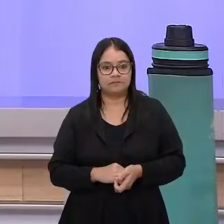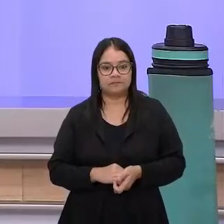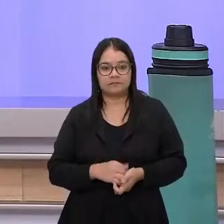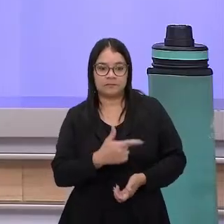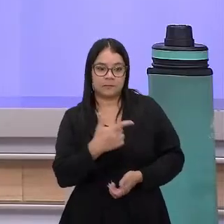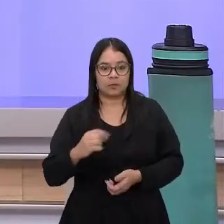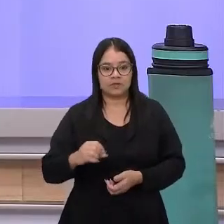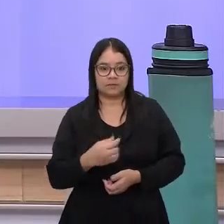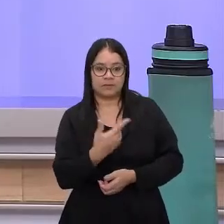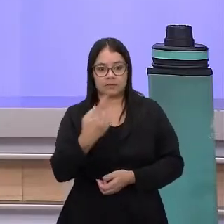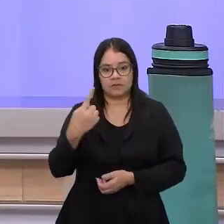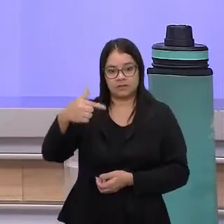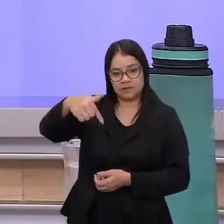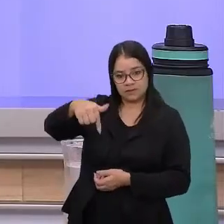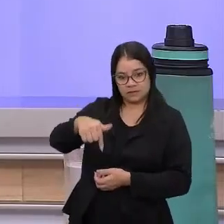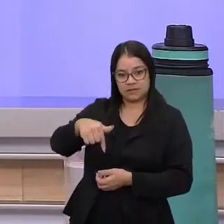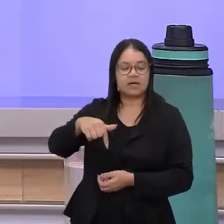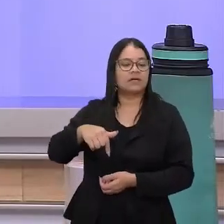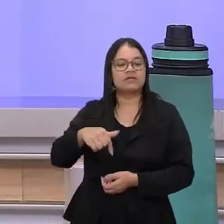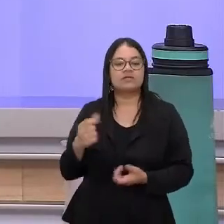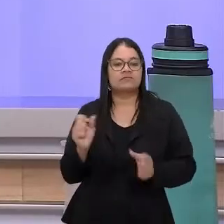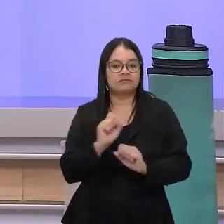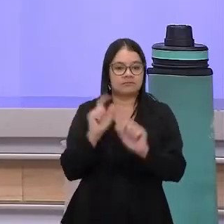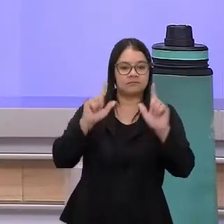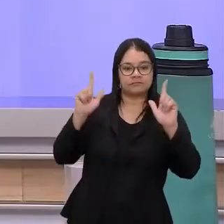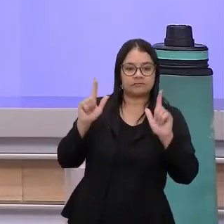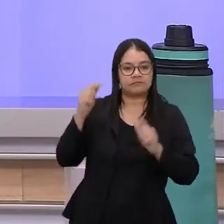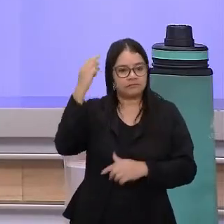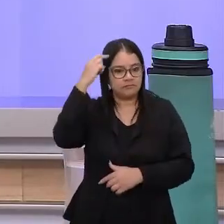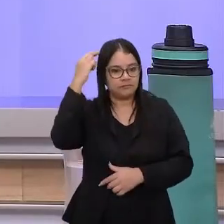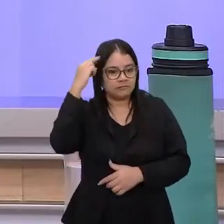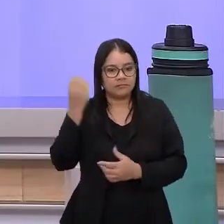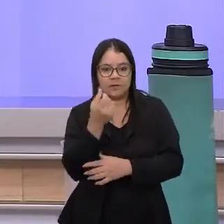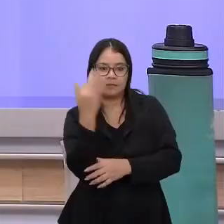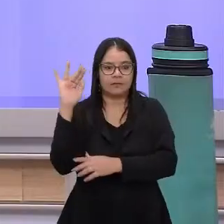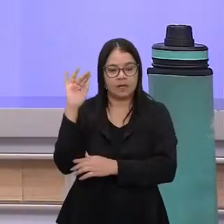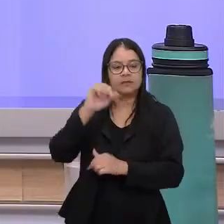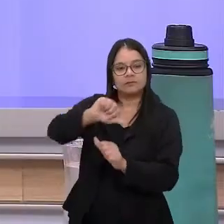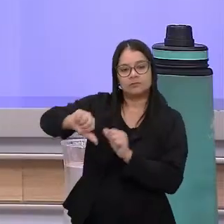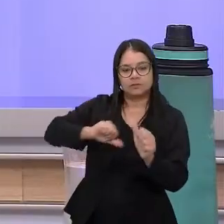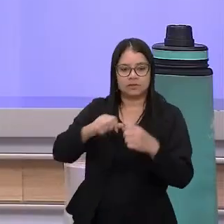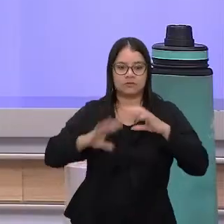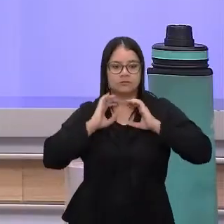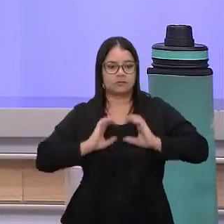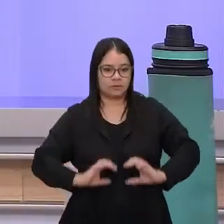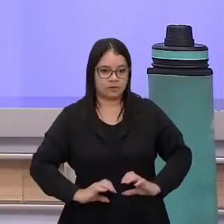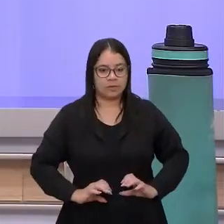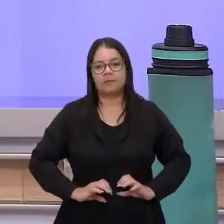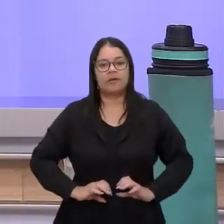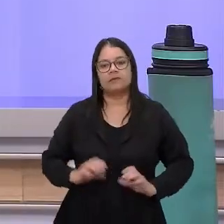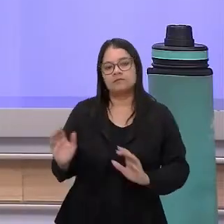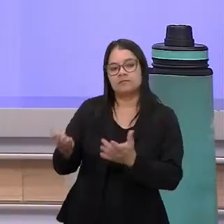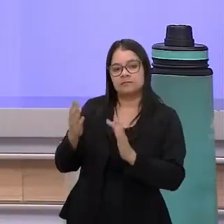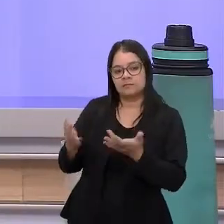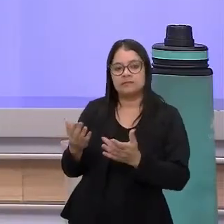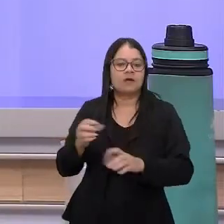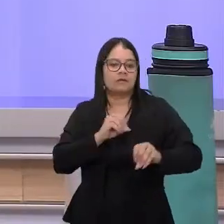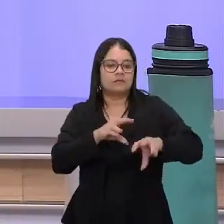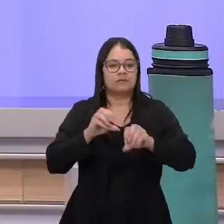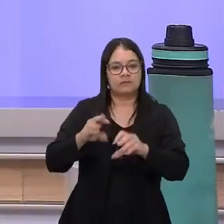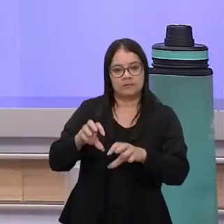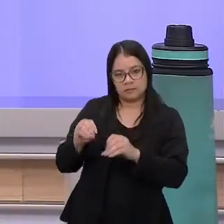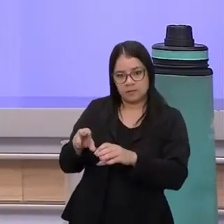desde 2017, despertando a consciência ambiental e mudanças de atitudes, de forma a incentivar e orientar